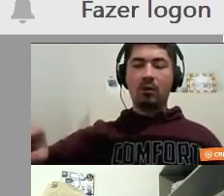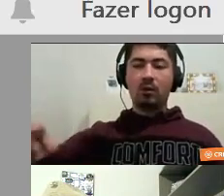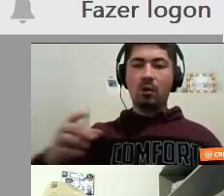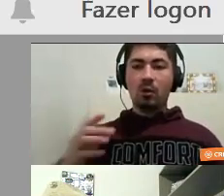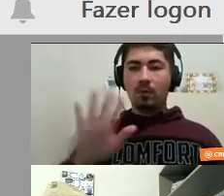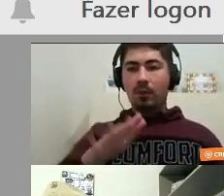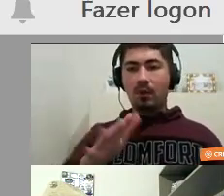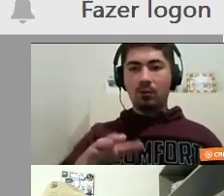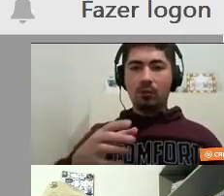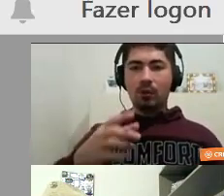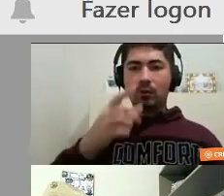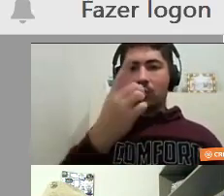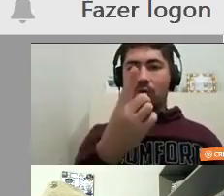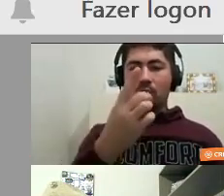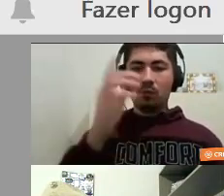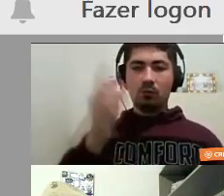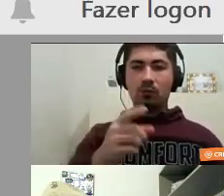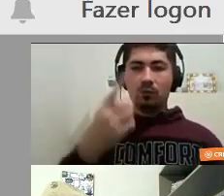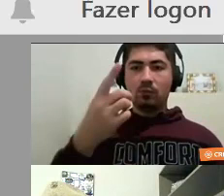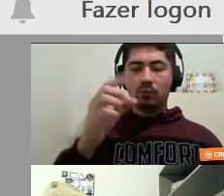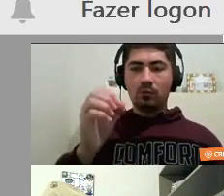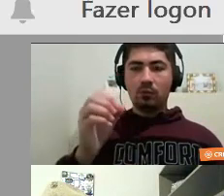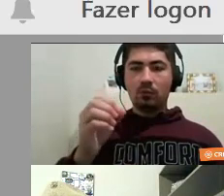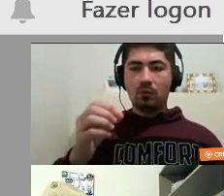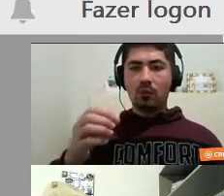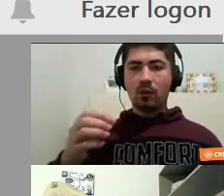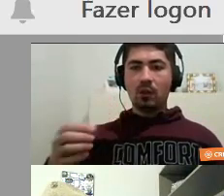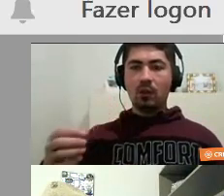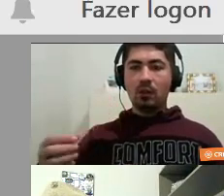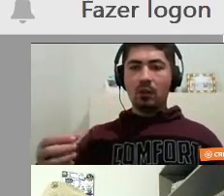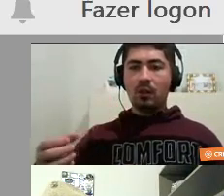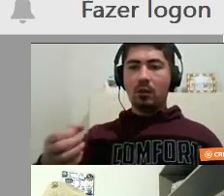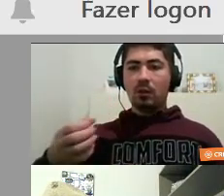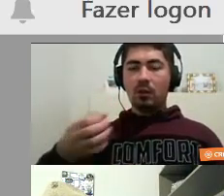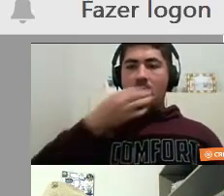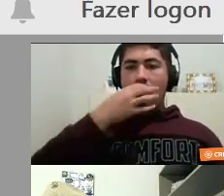população mundial, recebem a vacina oral contra a polio.